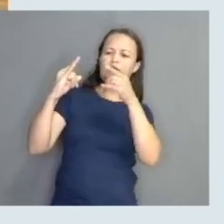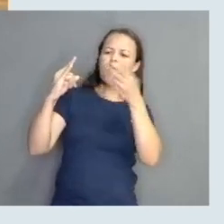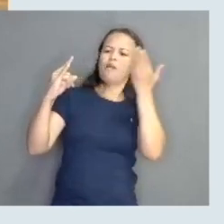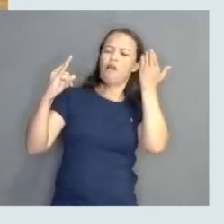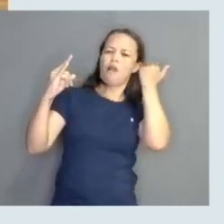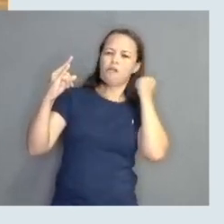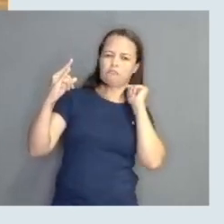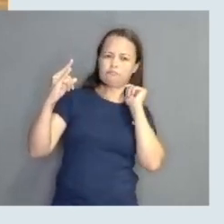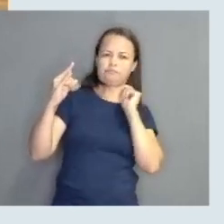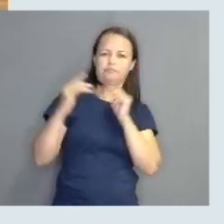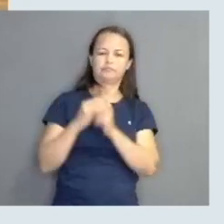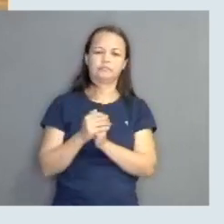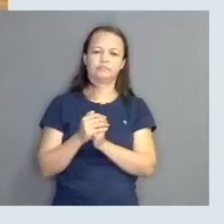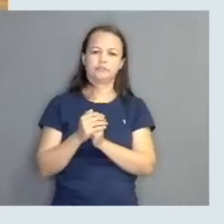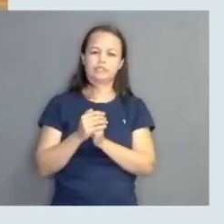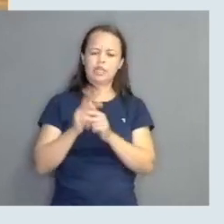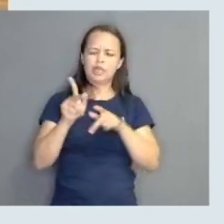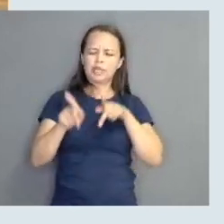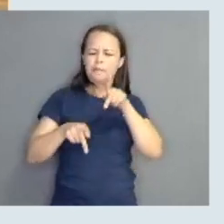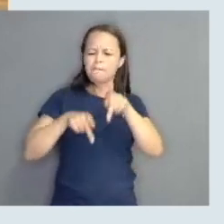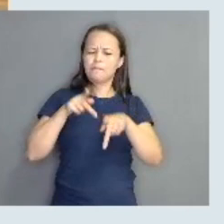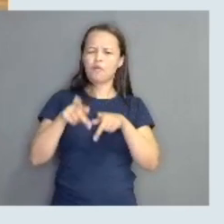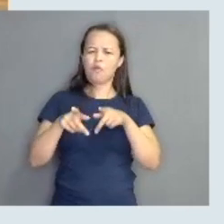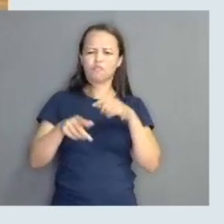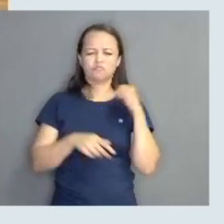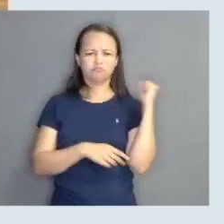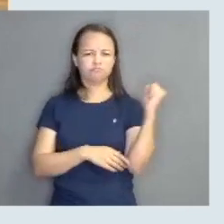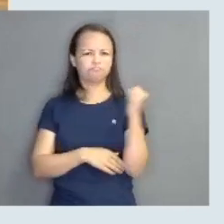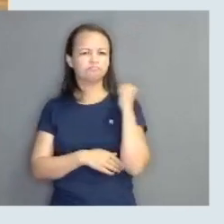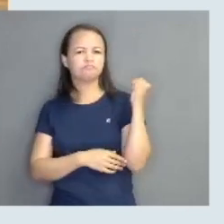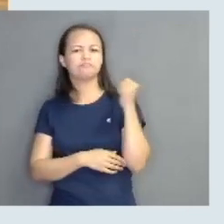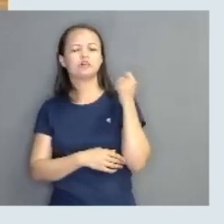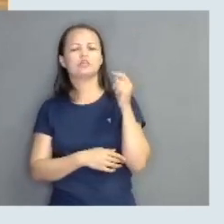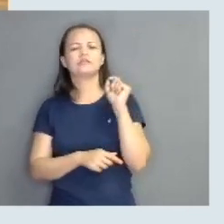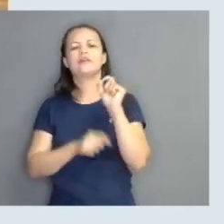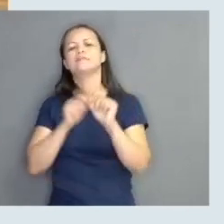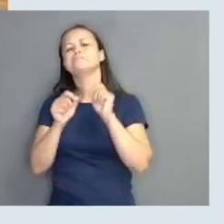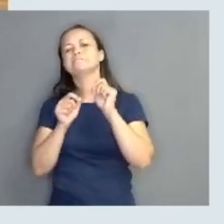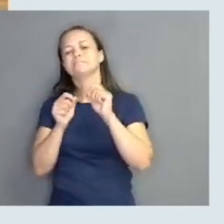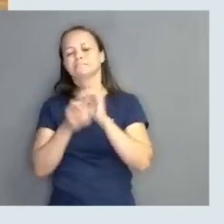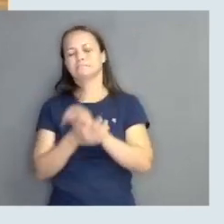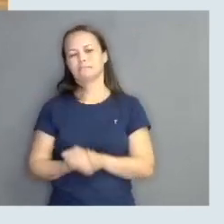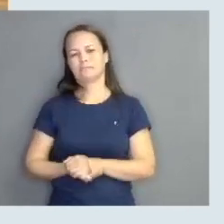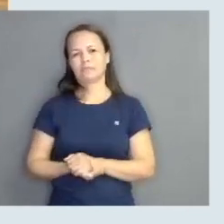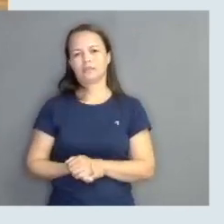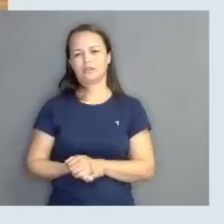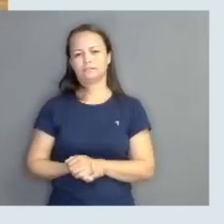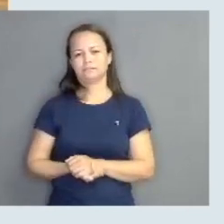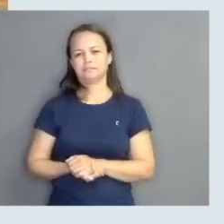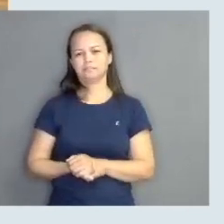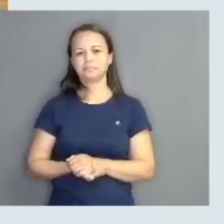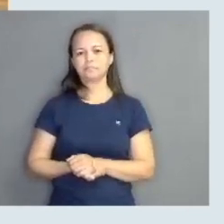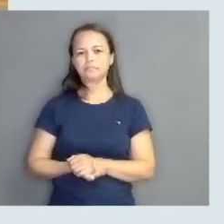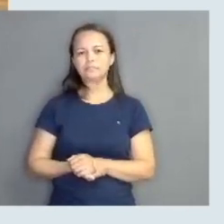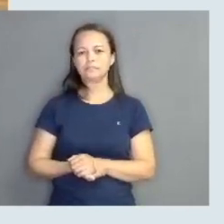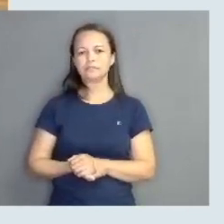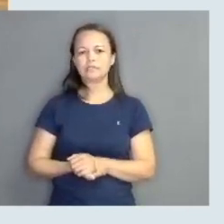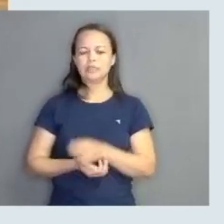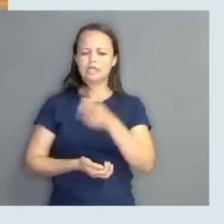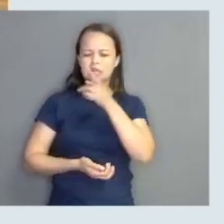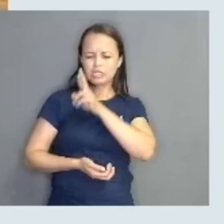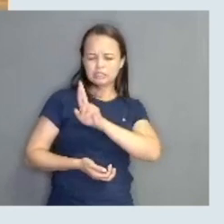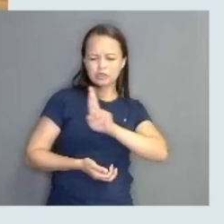Que povo, que poder é esse, né? Que questão religiosa